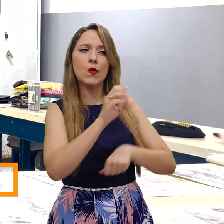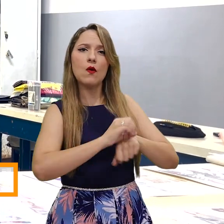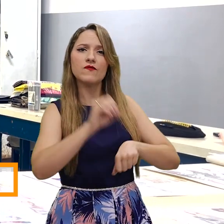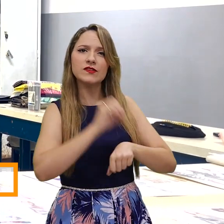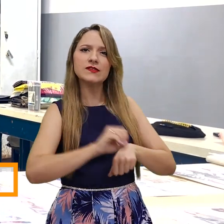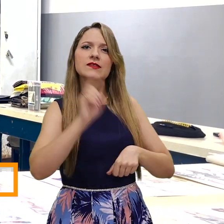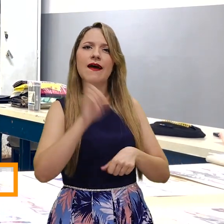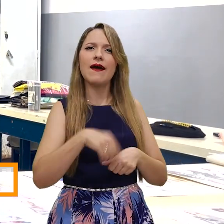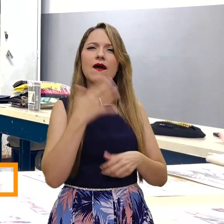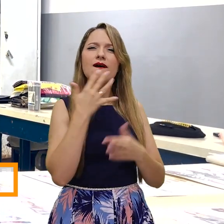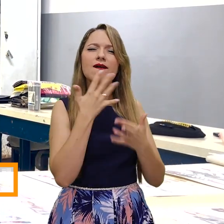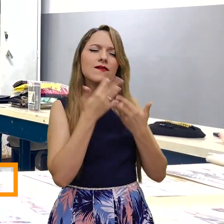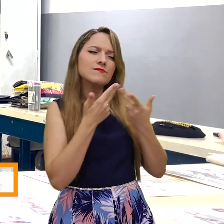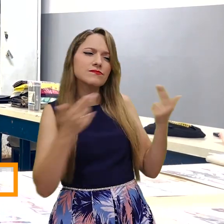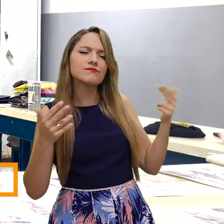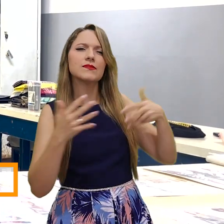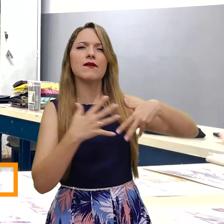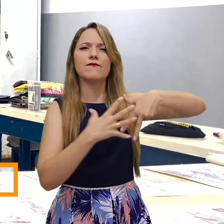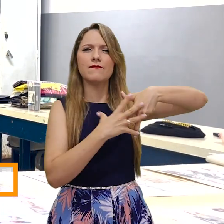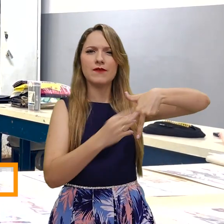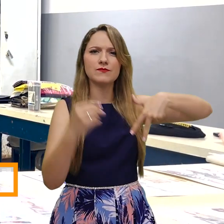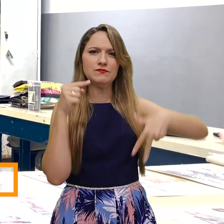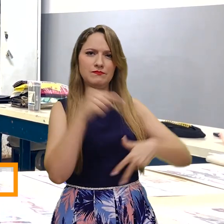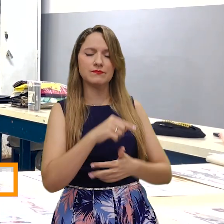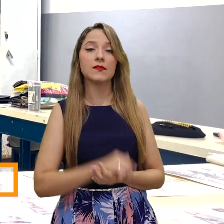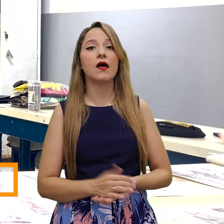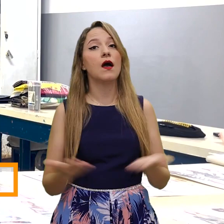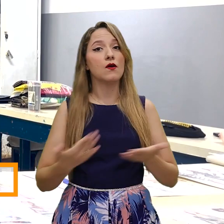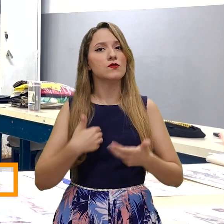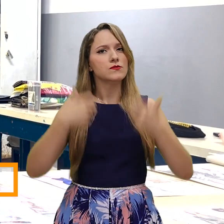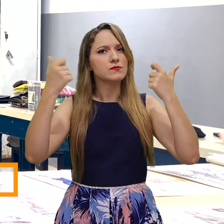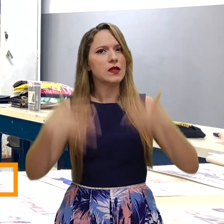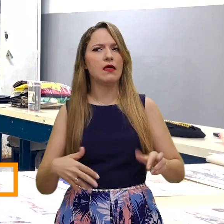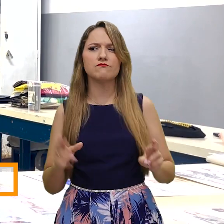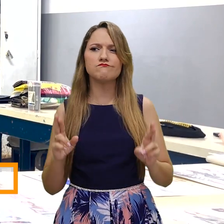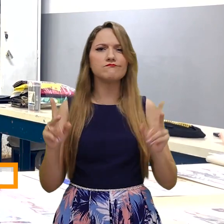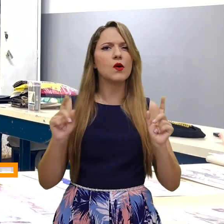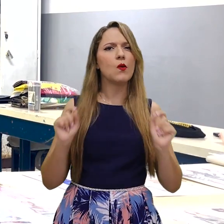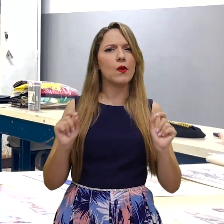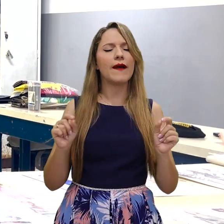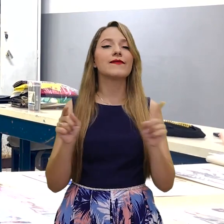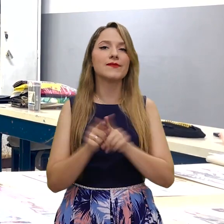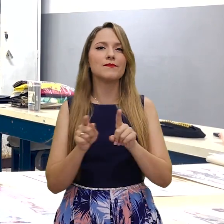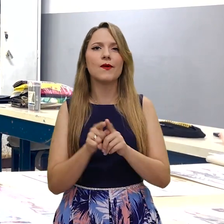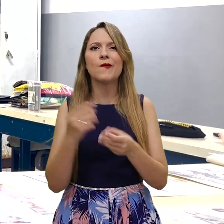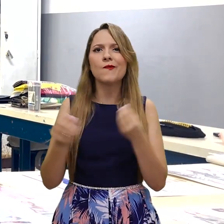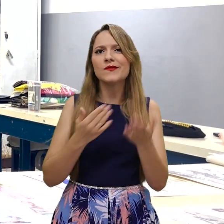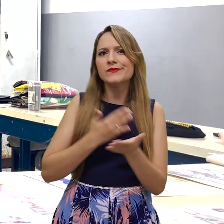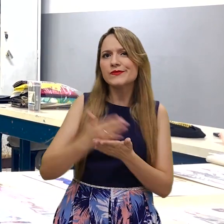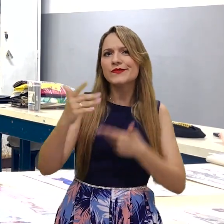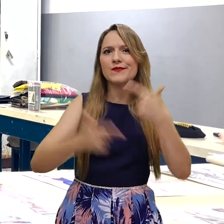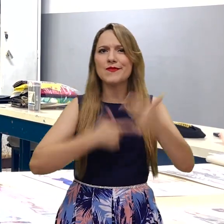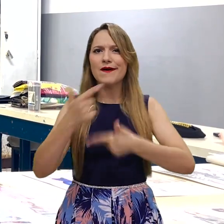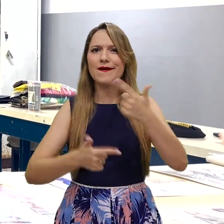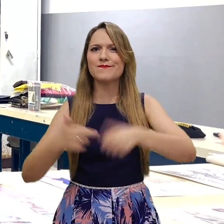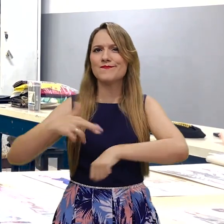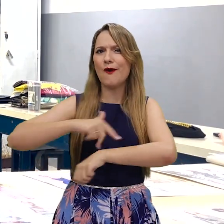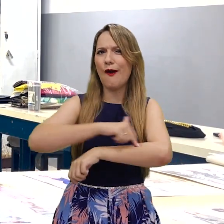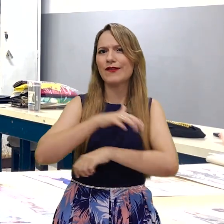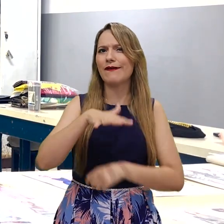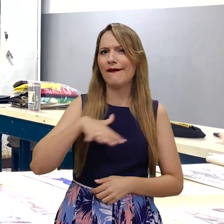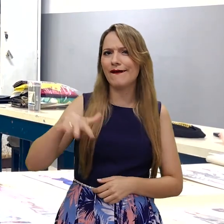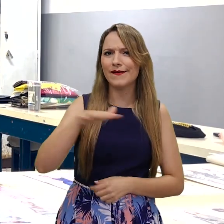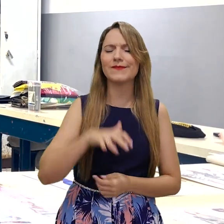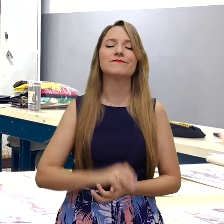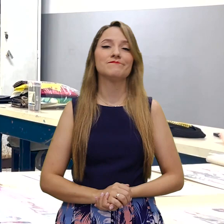quero contar para vocês um pouco qual é a diferença e também como que eu entrei nessa área da moda. Bom,